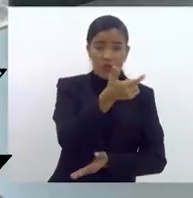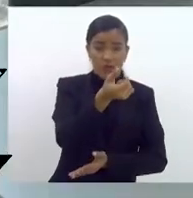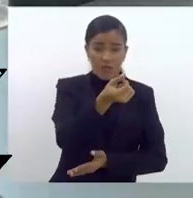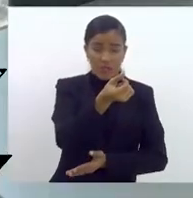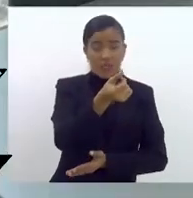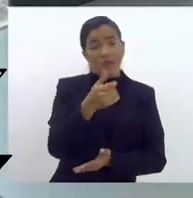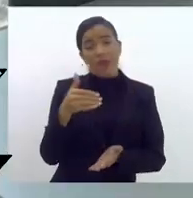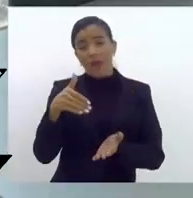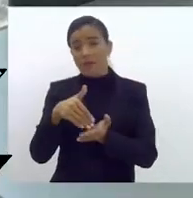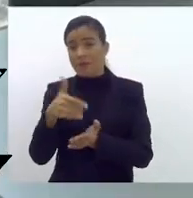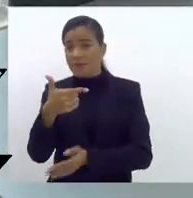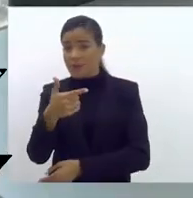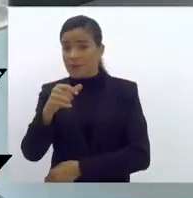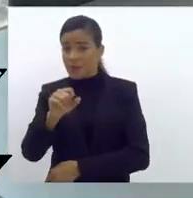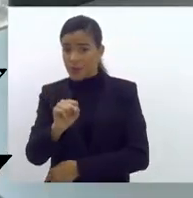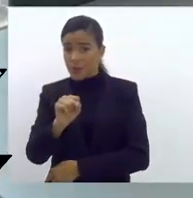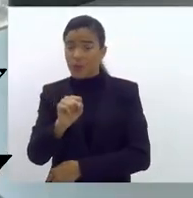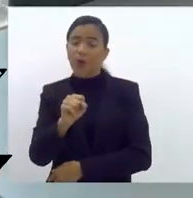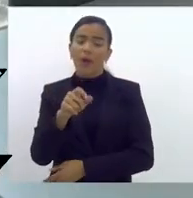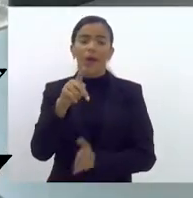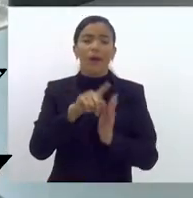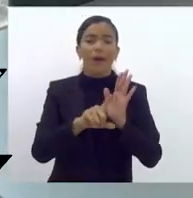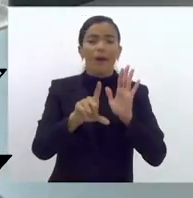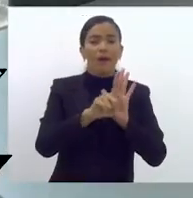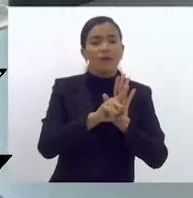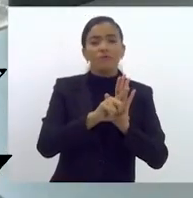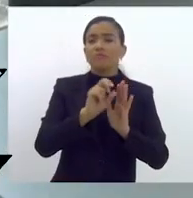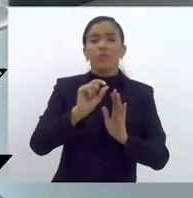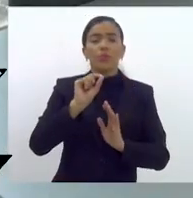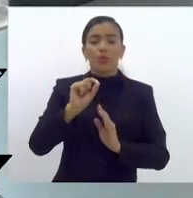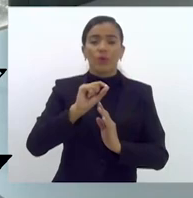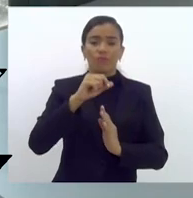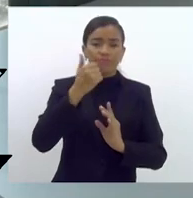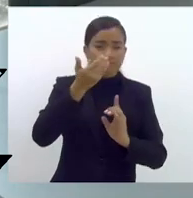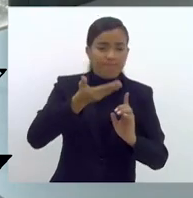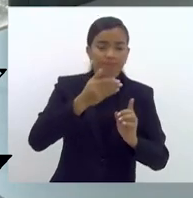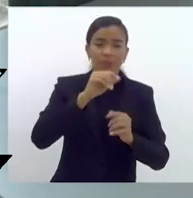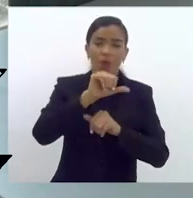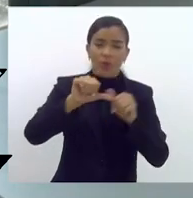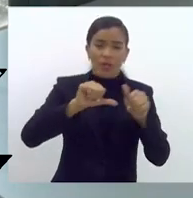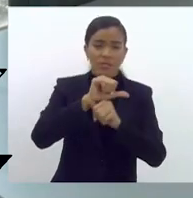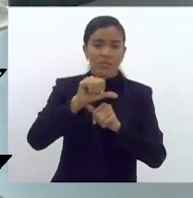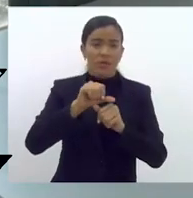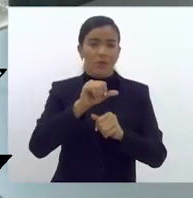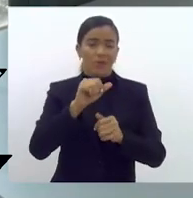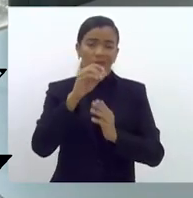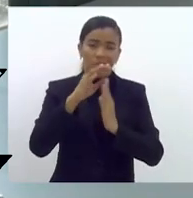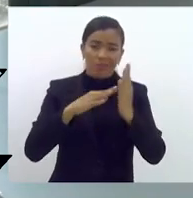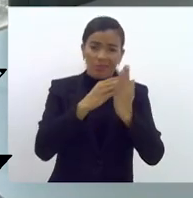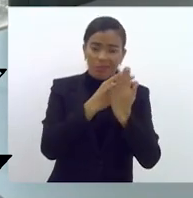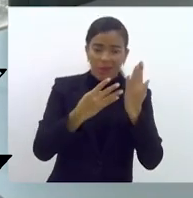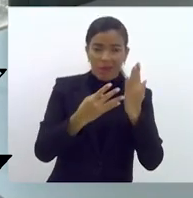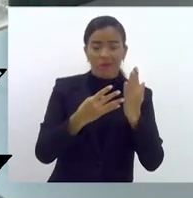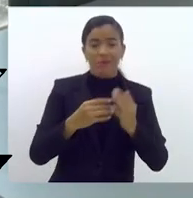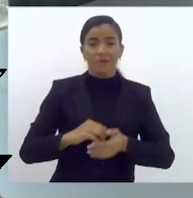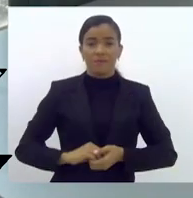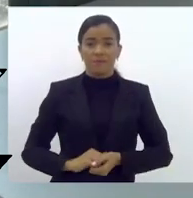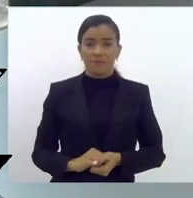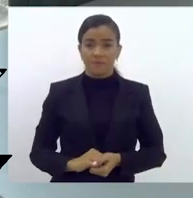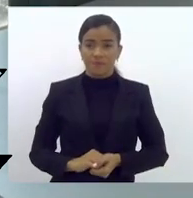ao 28 são projetos de reconhecimento também de data alteração de data etc é